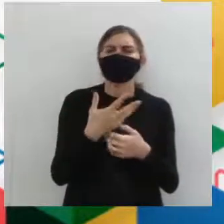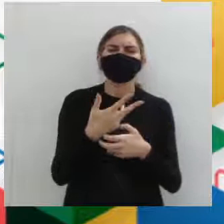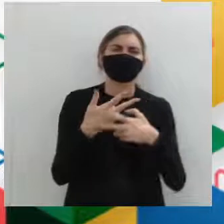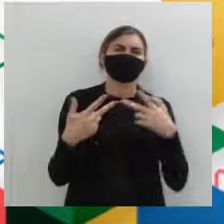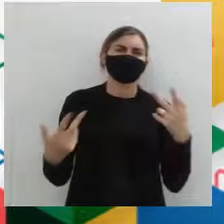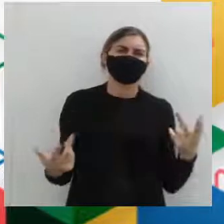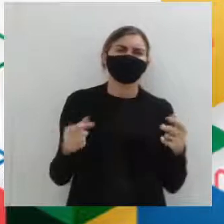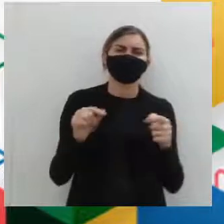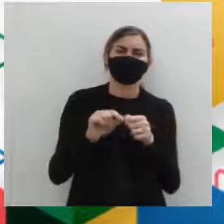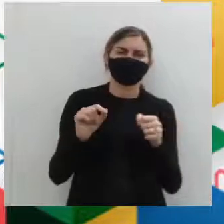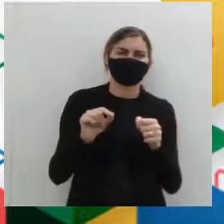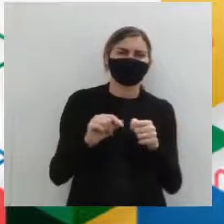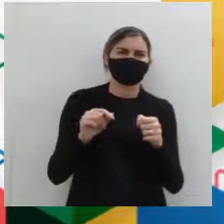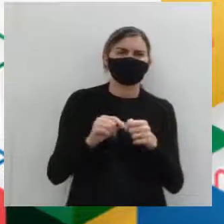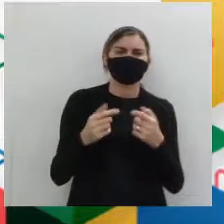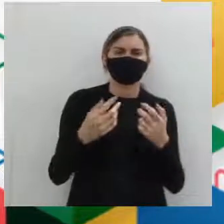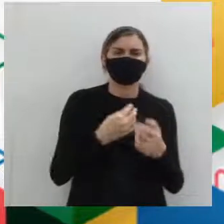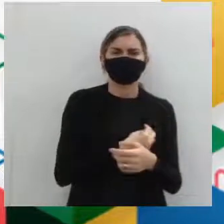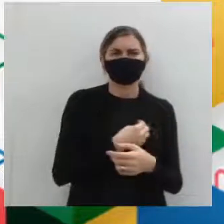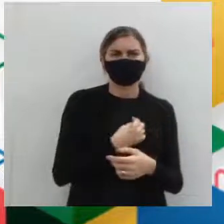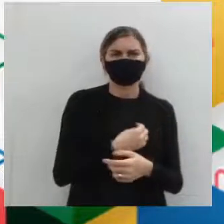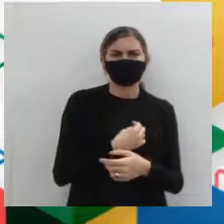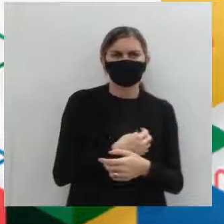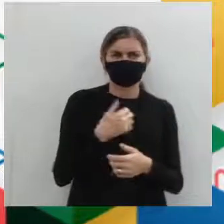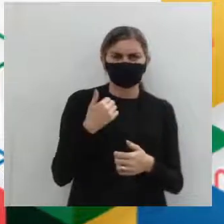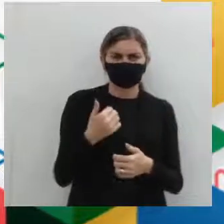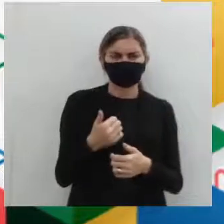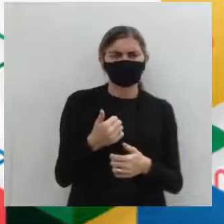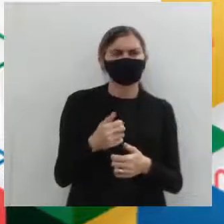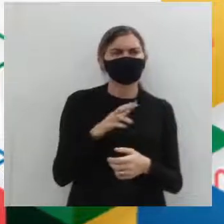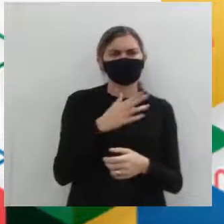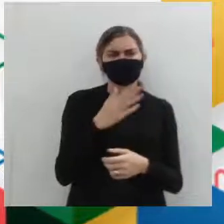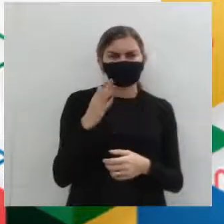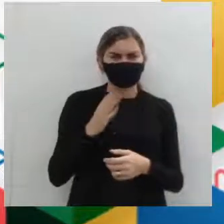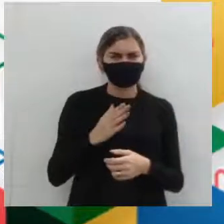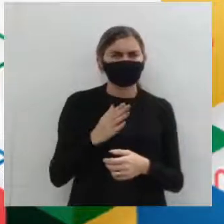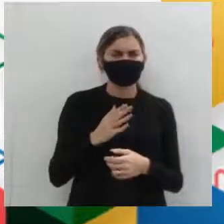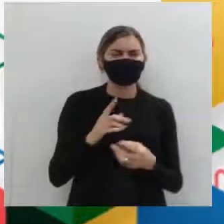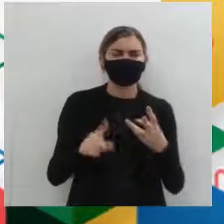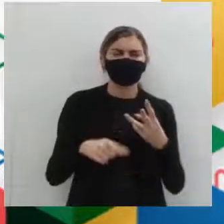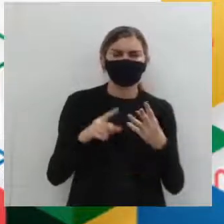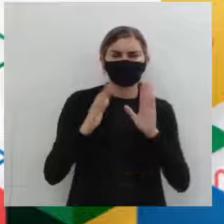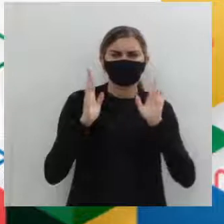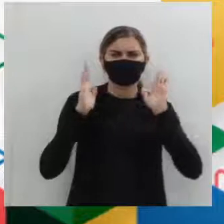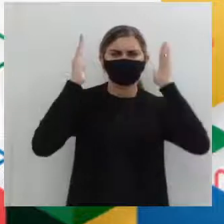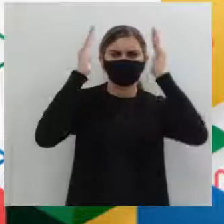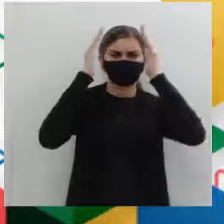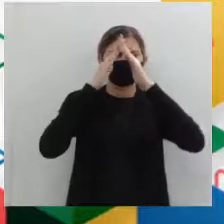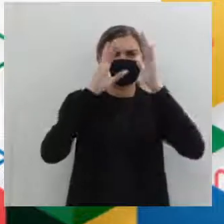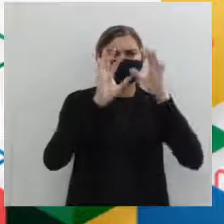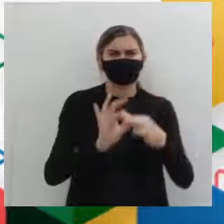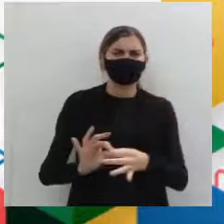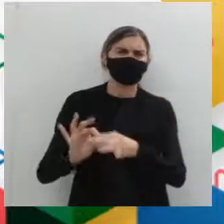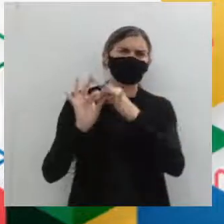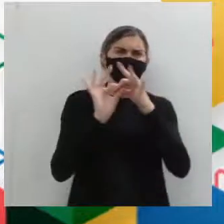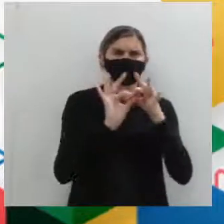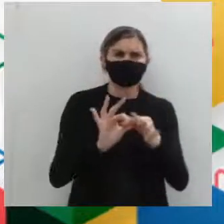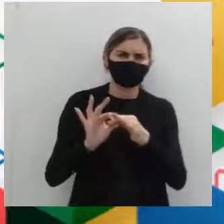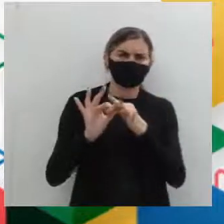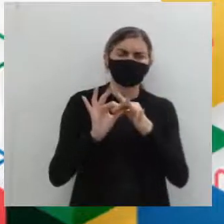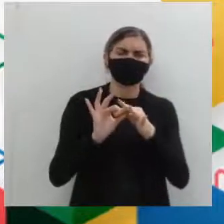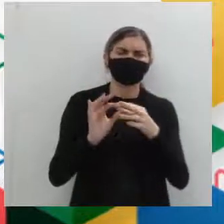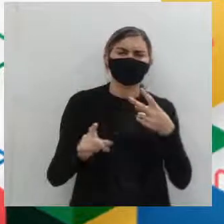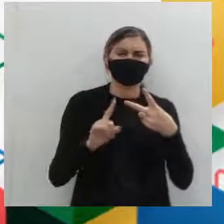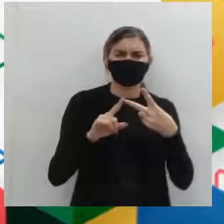obras que fizessem em vida. Tá bem? Então tá aí. Sacerdócio universal.